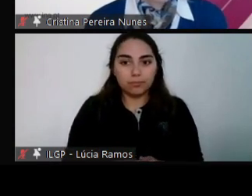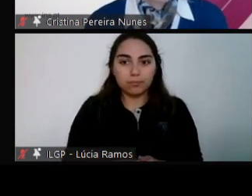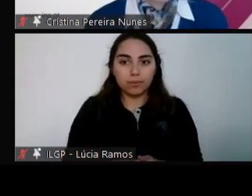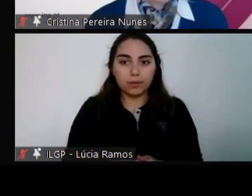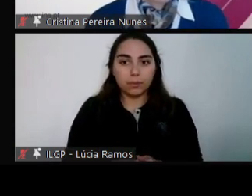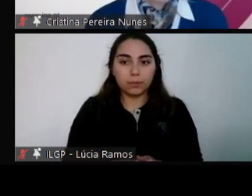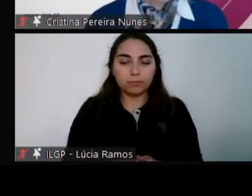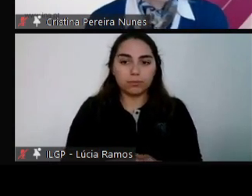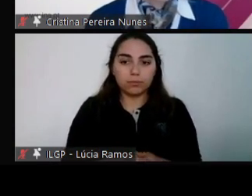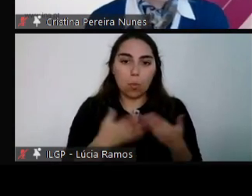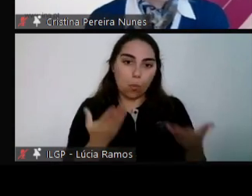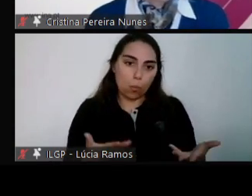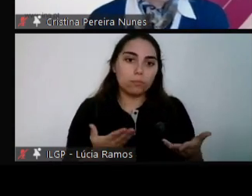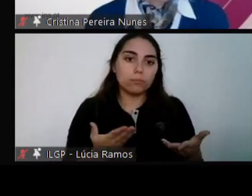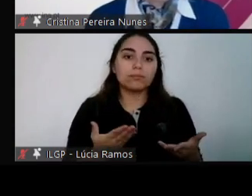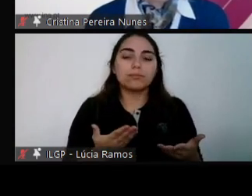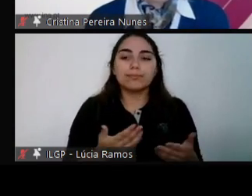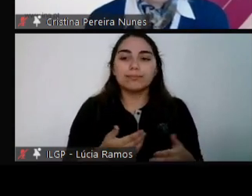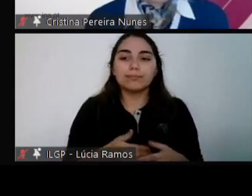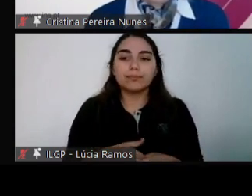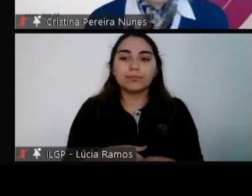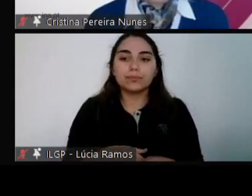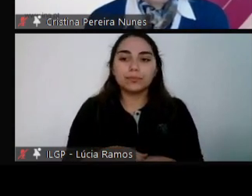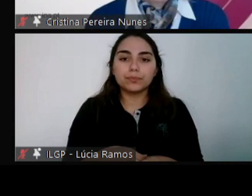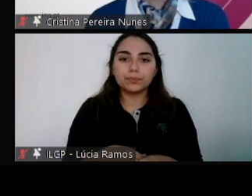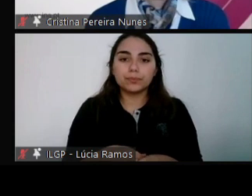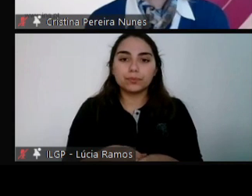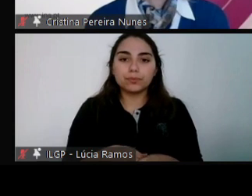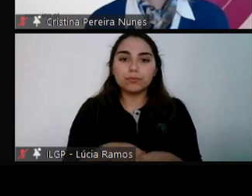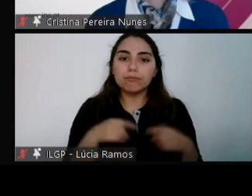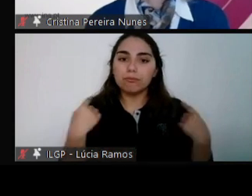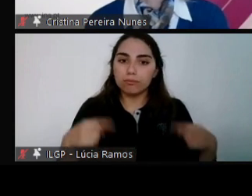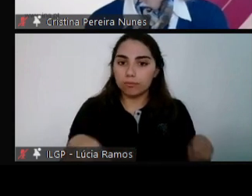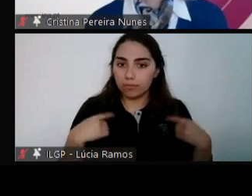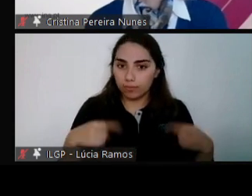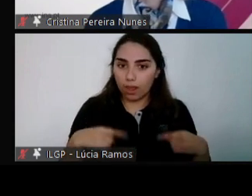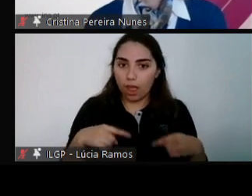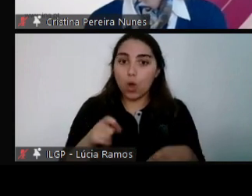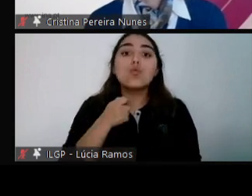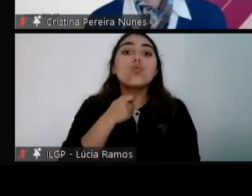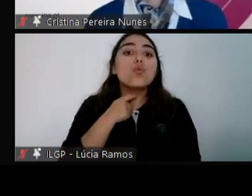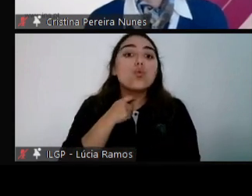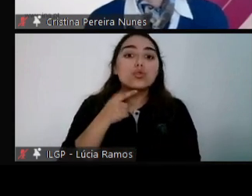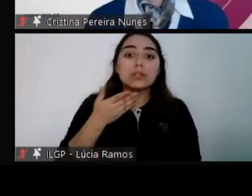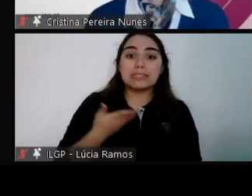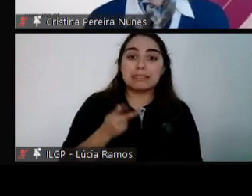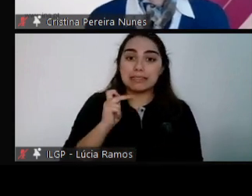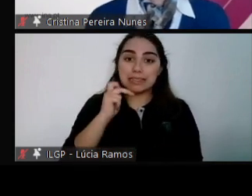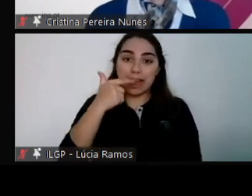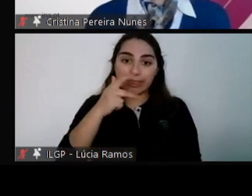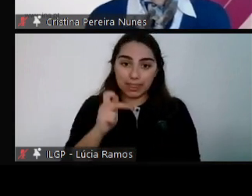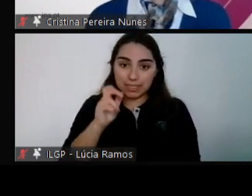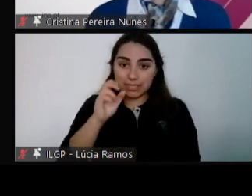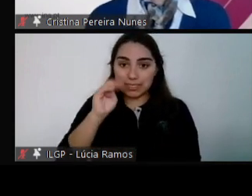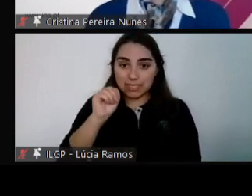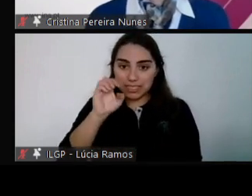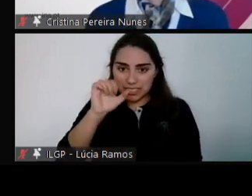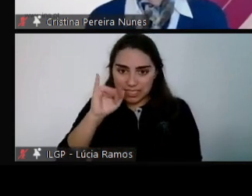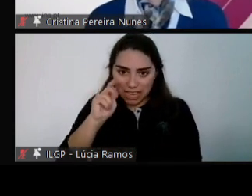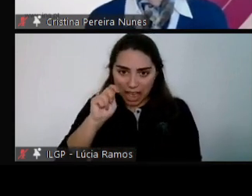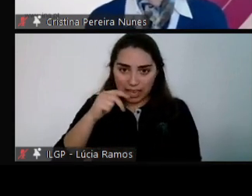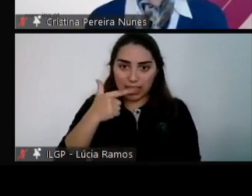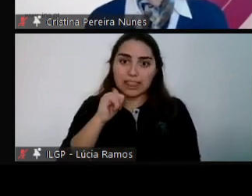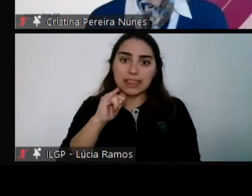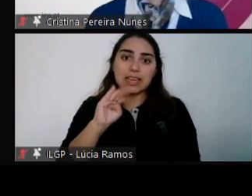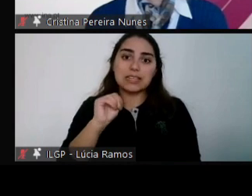disclaimer. Ainda temos cursos de Data Scientist, na prática é um curso de sensibilização. Nós estamos a